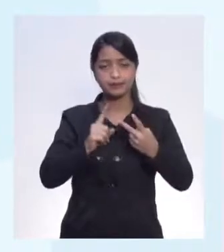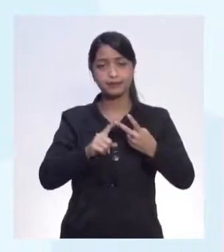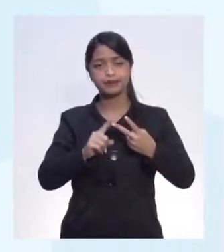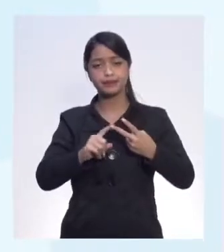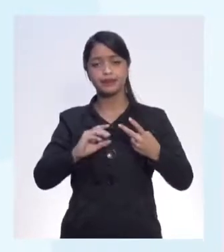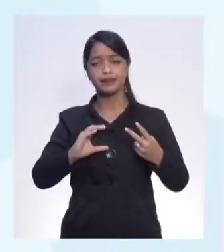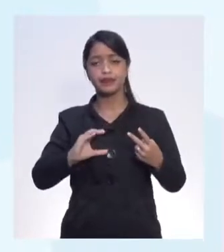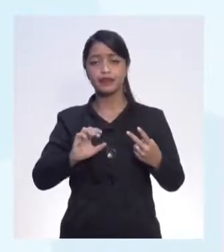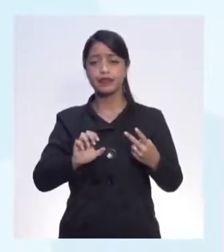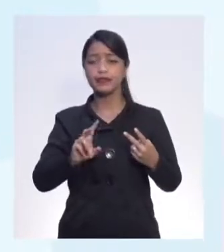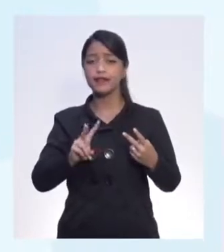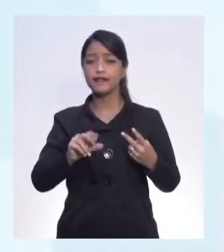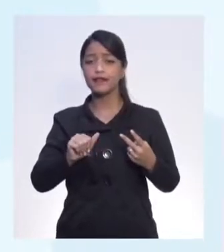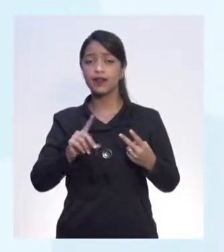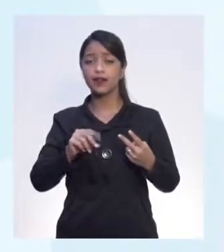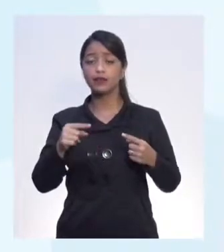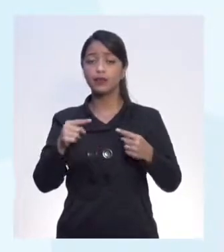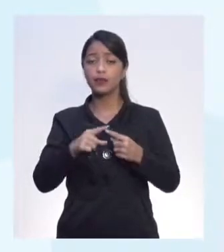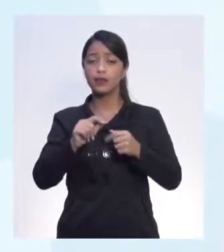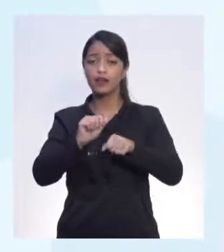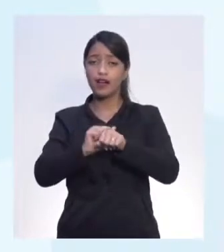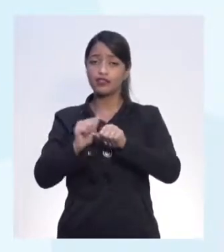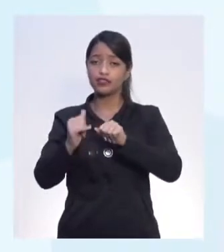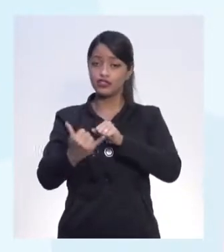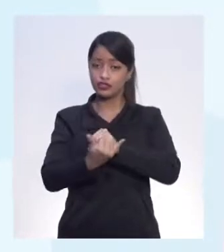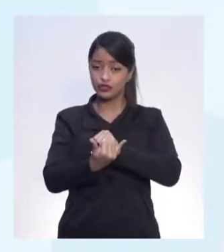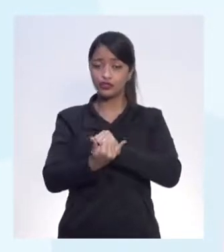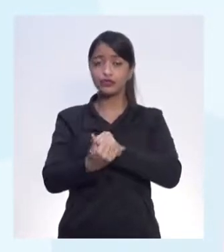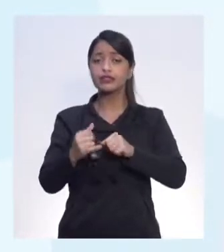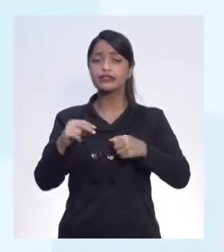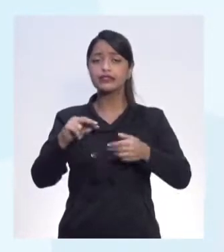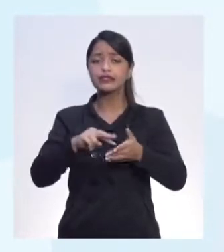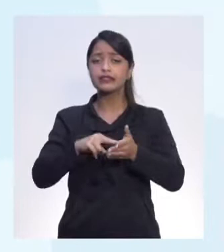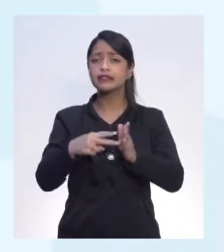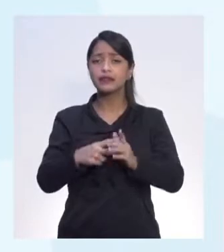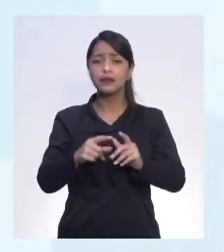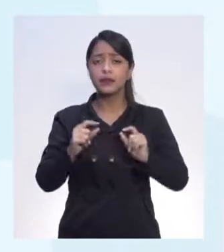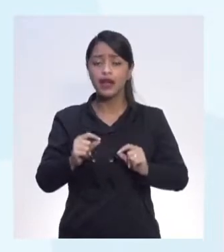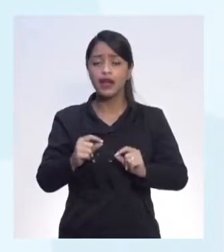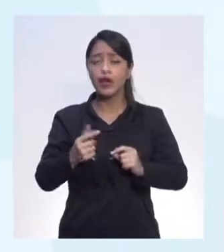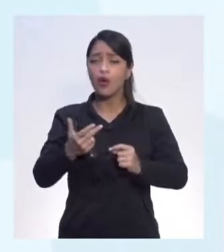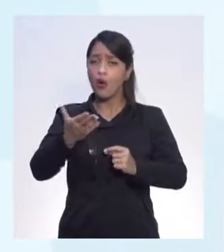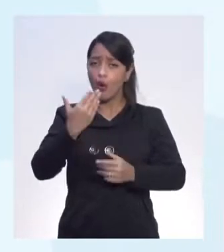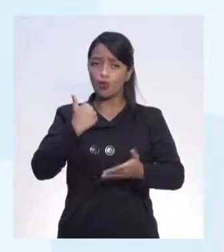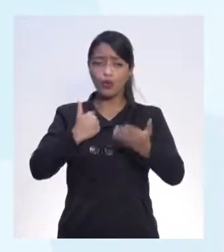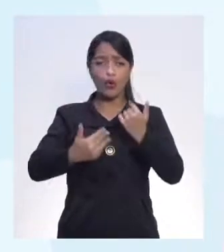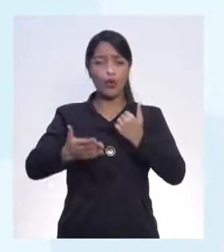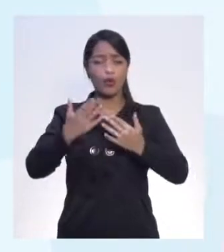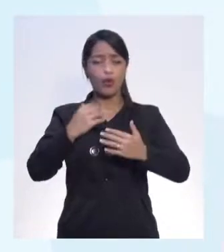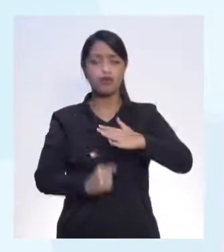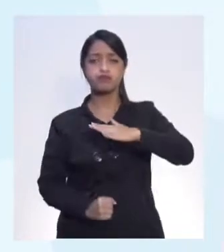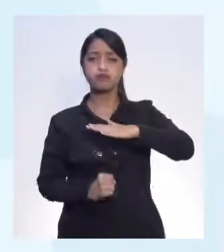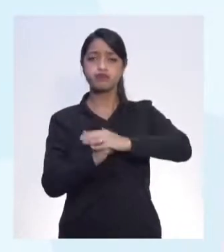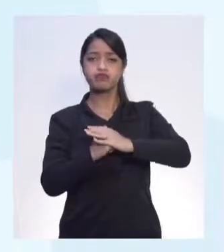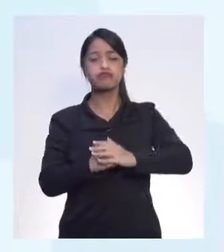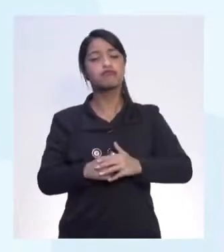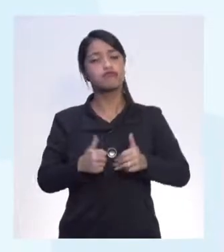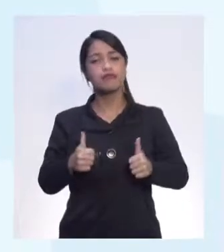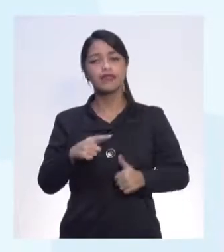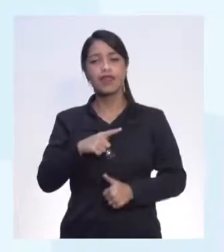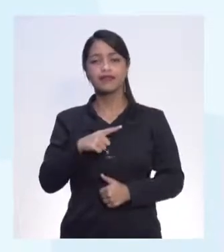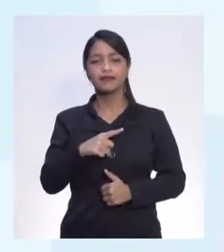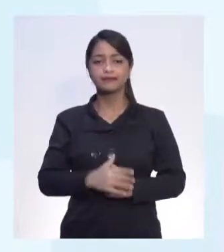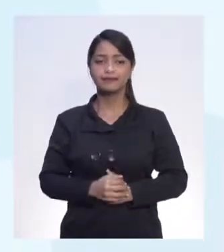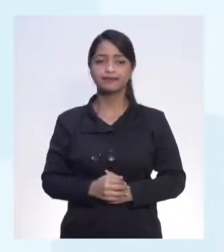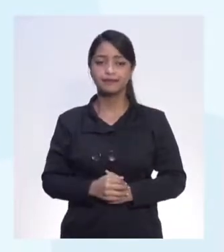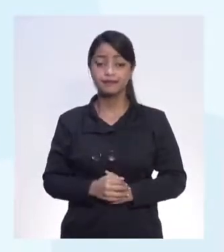um adjetivo que significa, aliás, nutrido e saciado. E aí a pergunta, com base no conto, gente, por